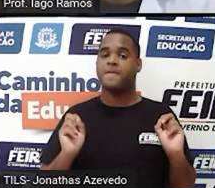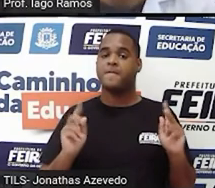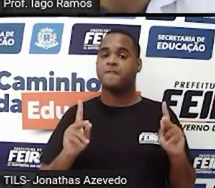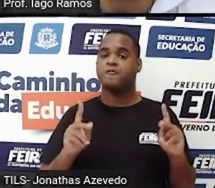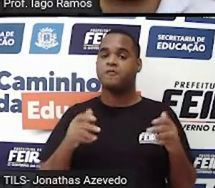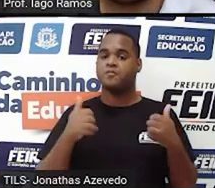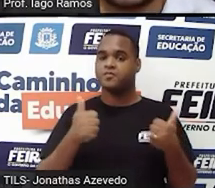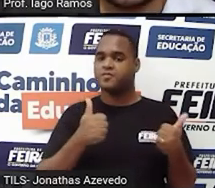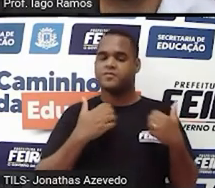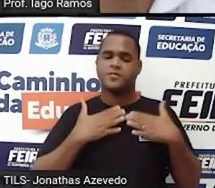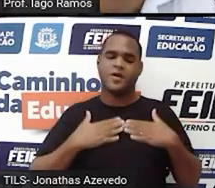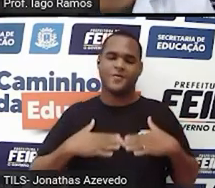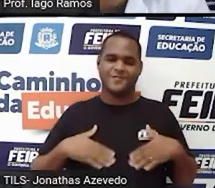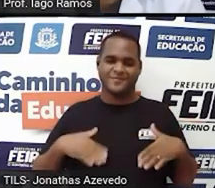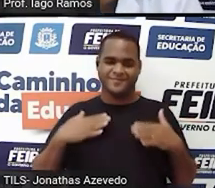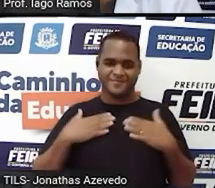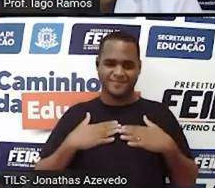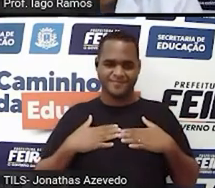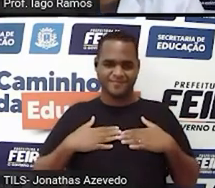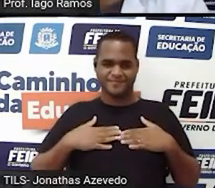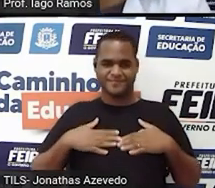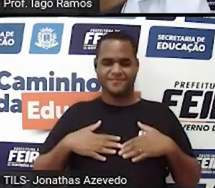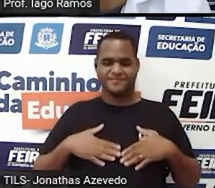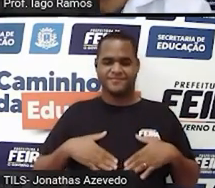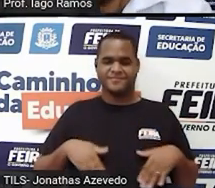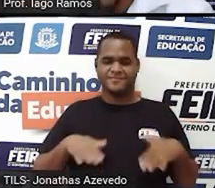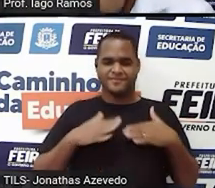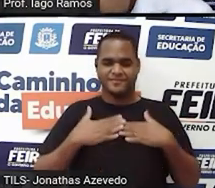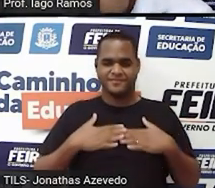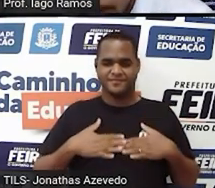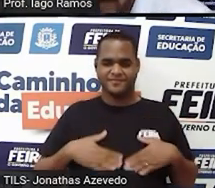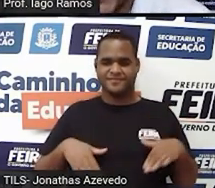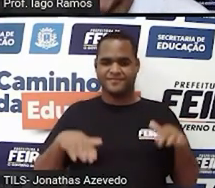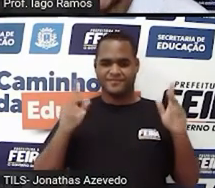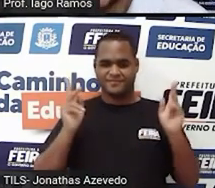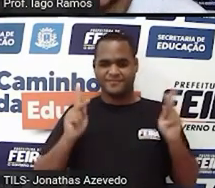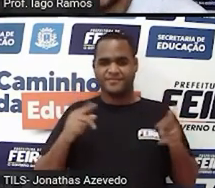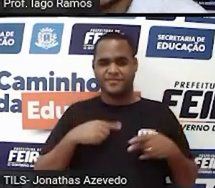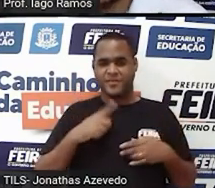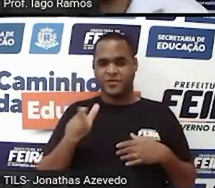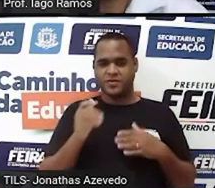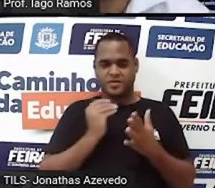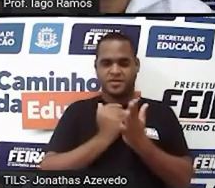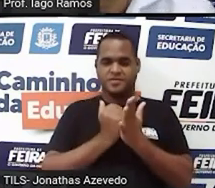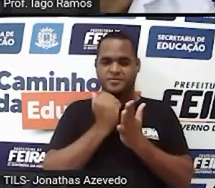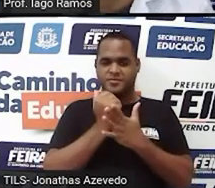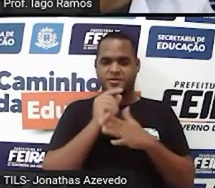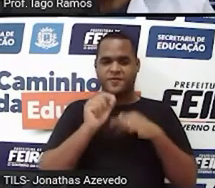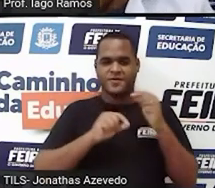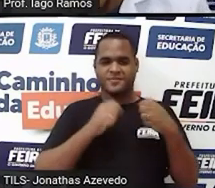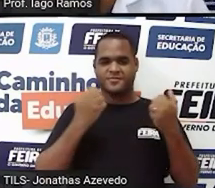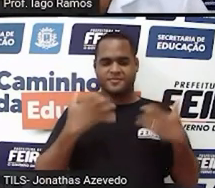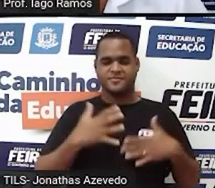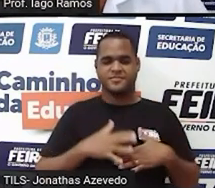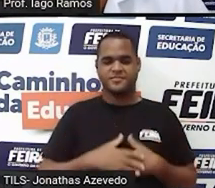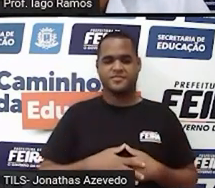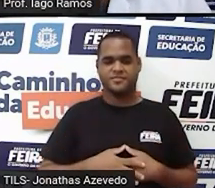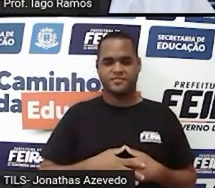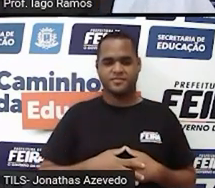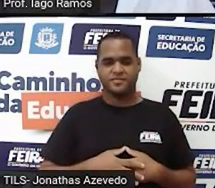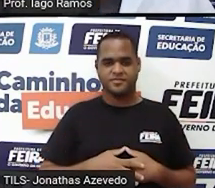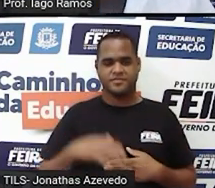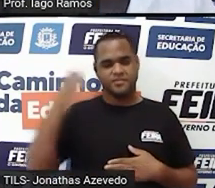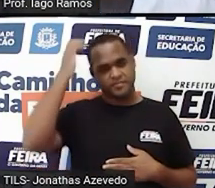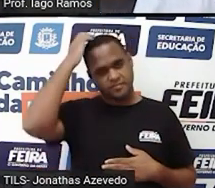da mais uma vez piradinha É isso aí vem porque tem mais coisa bacana olha só